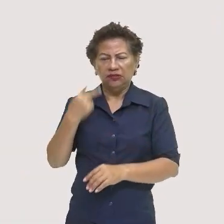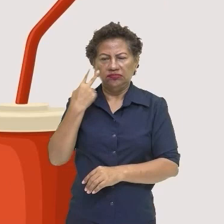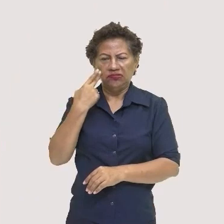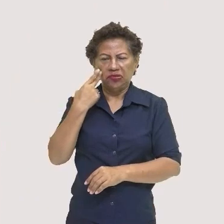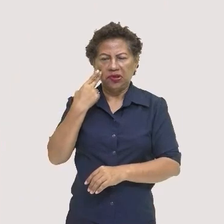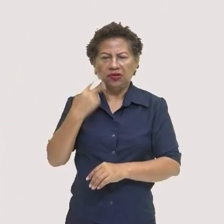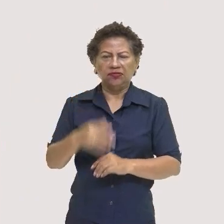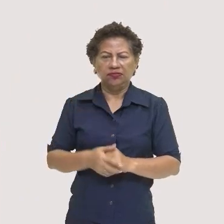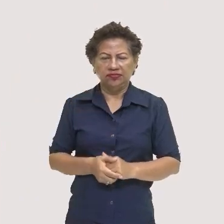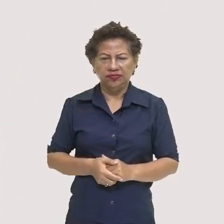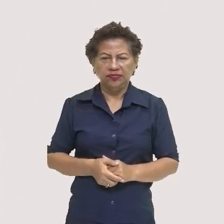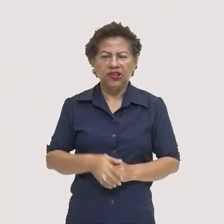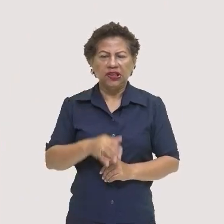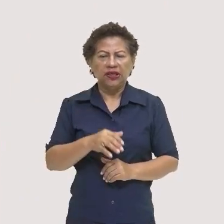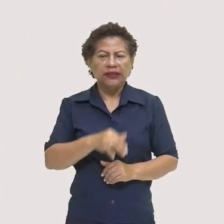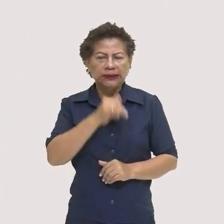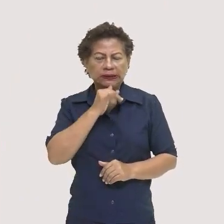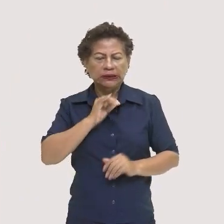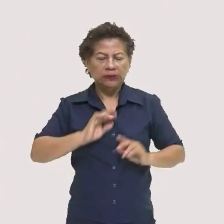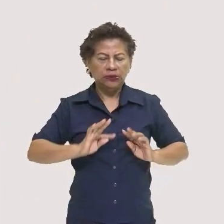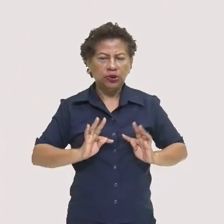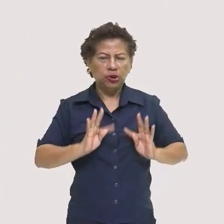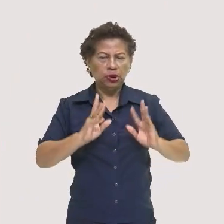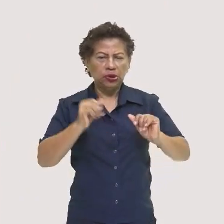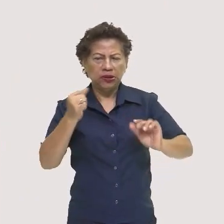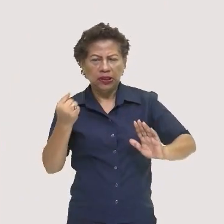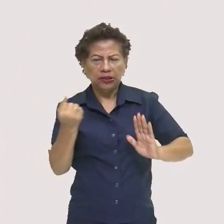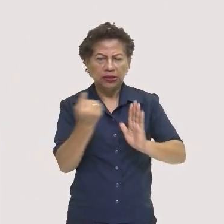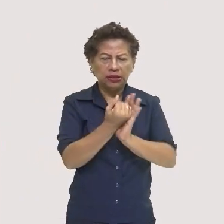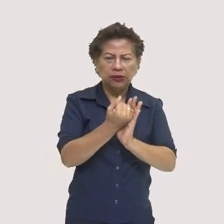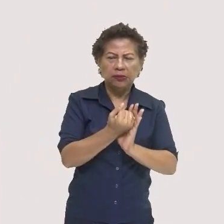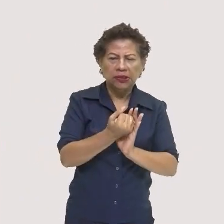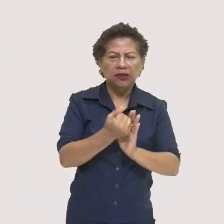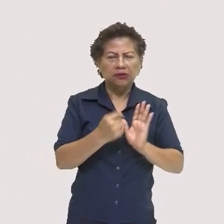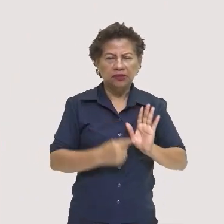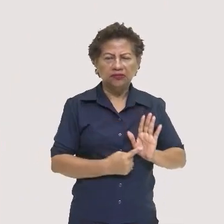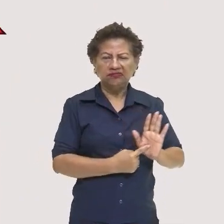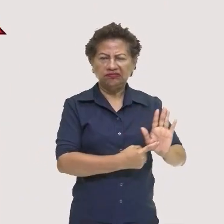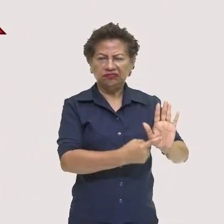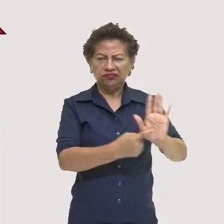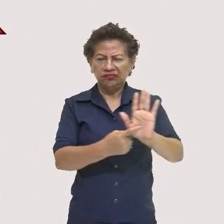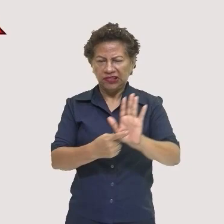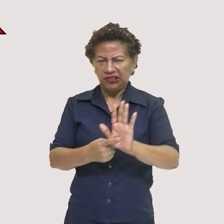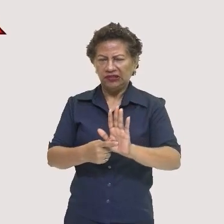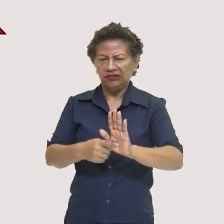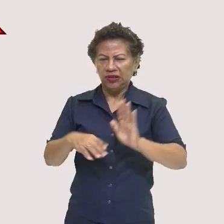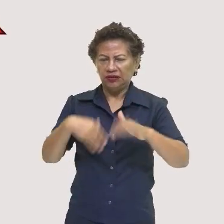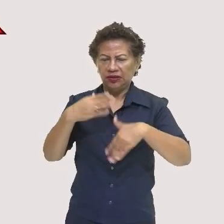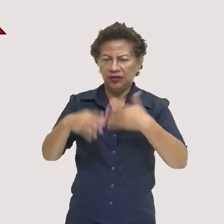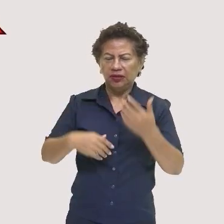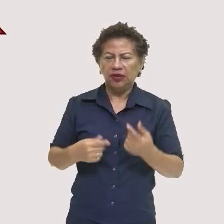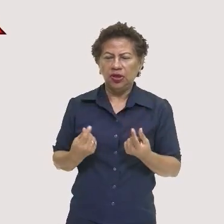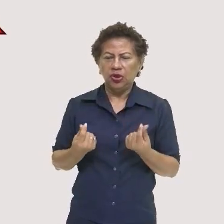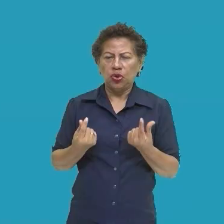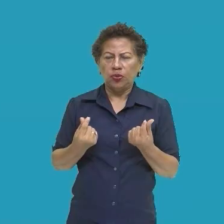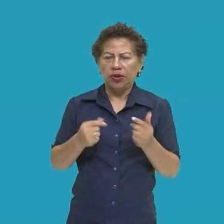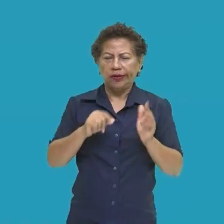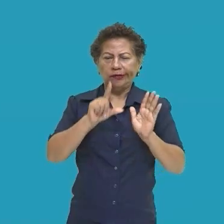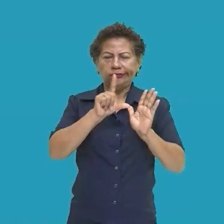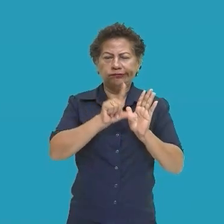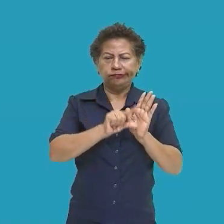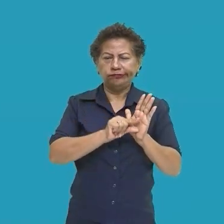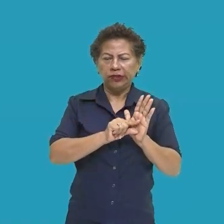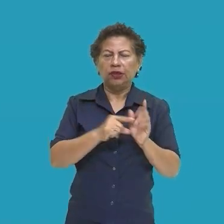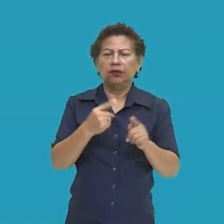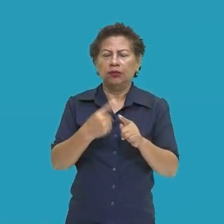restrições. Todas as marcas alimentícias dominantes mostraram grande evolução. Preços de produtos de qualidade abaixaram, porque